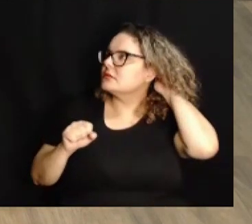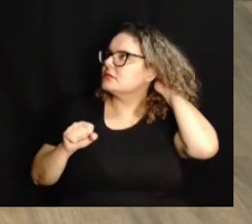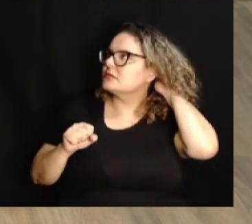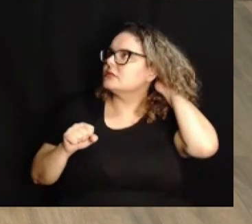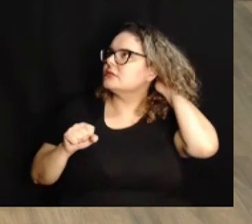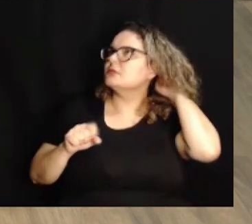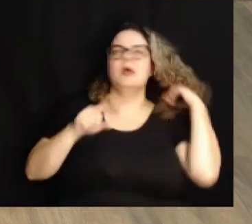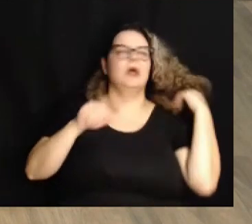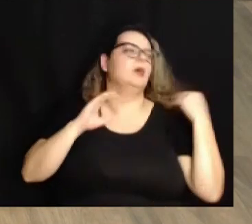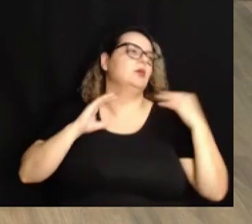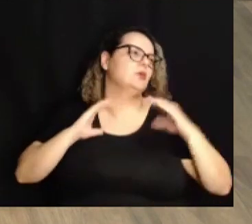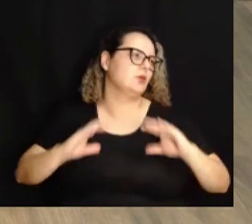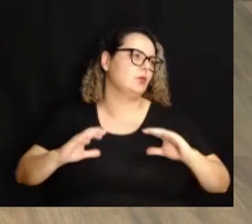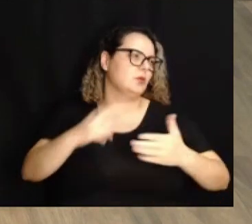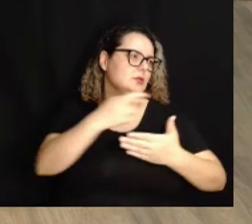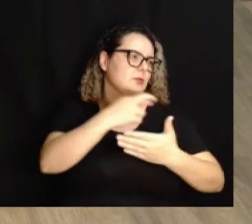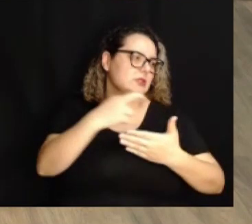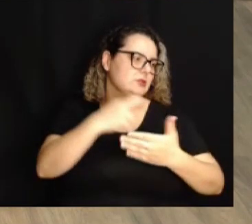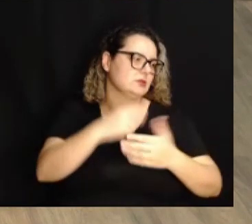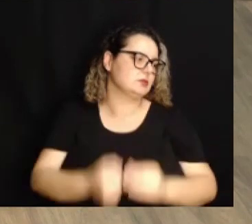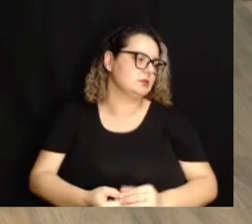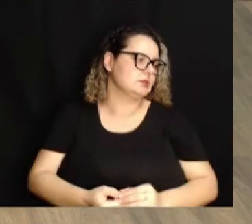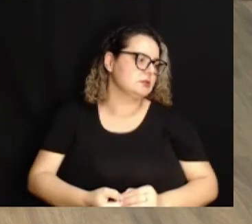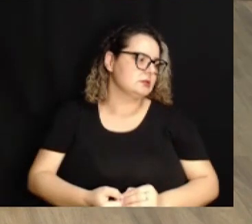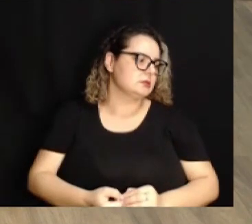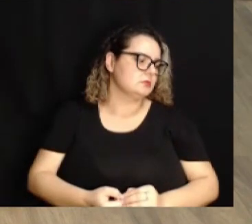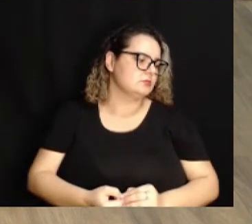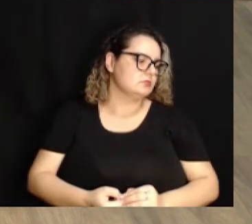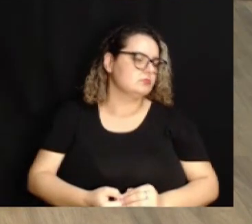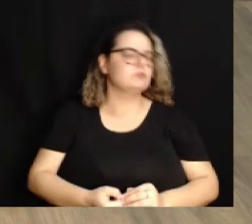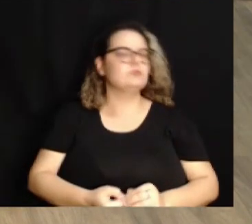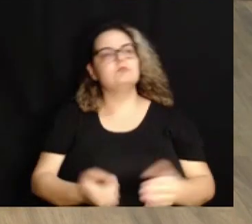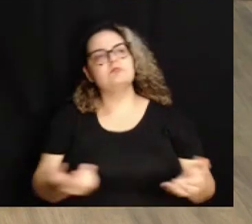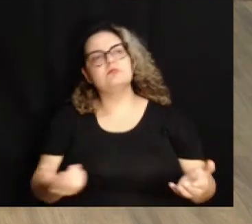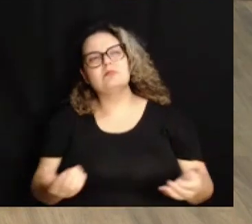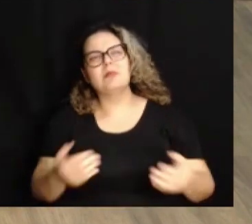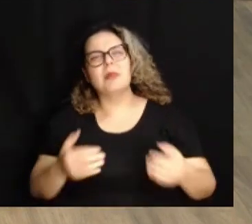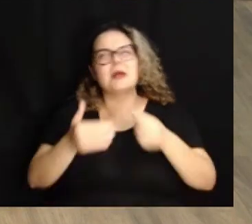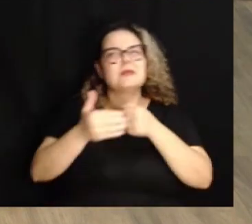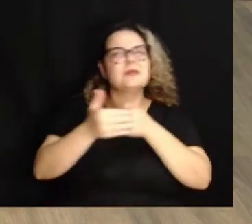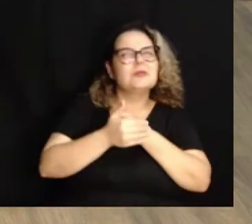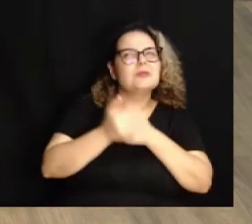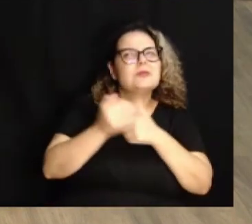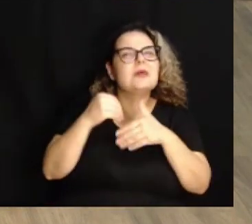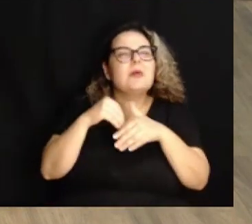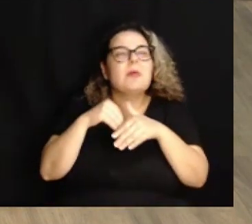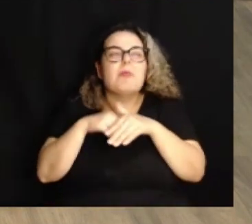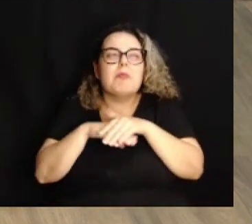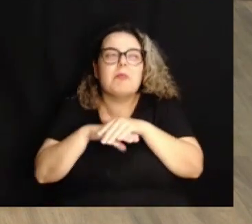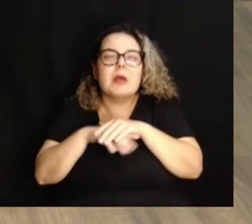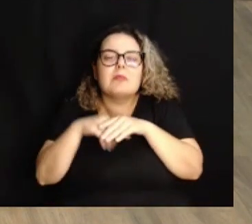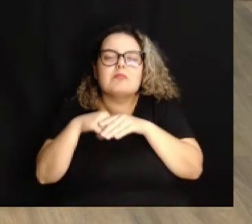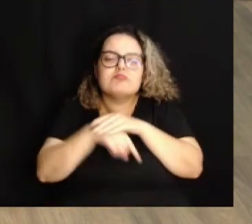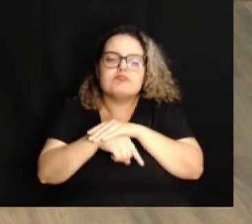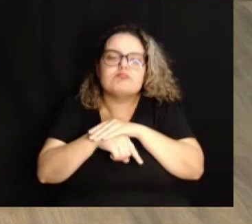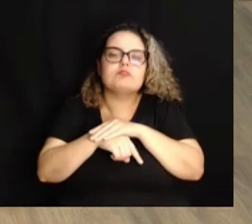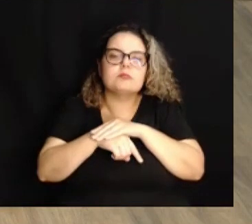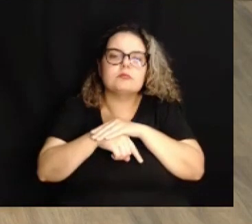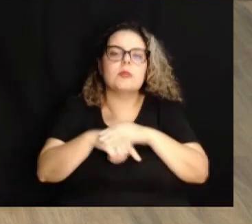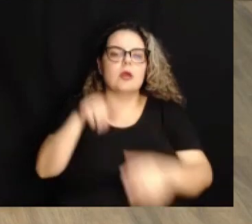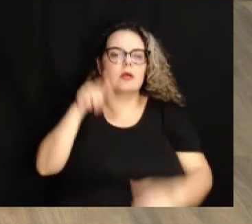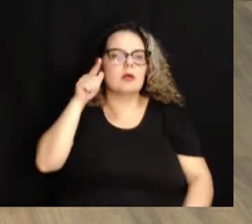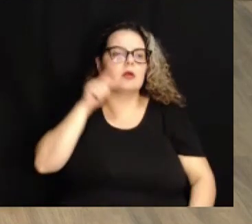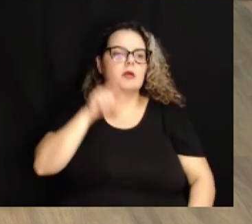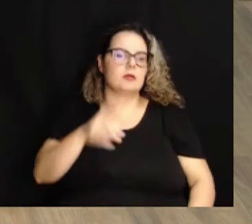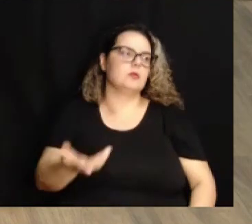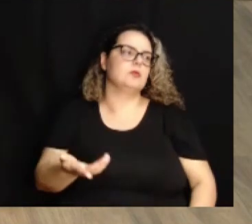comportamento mais, assim, mais obscuro, ali, mais lá no fundo, que a gente vai conseguir